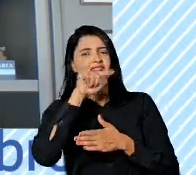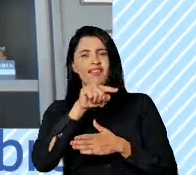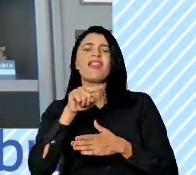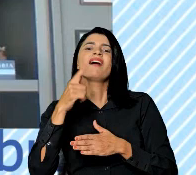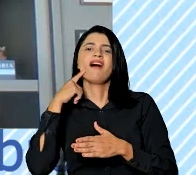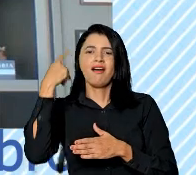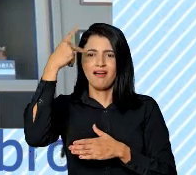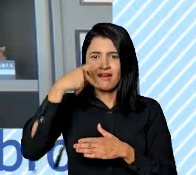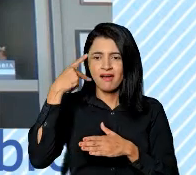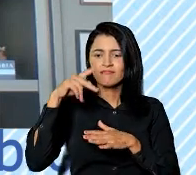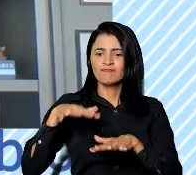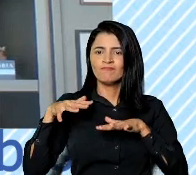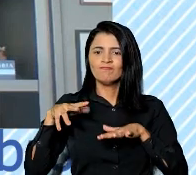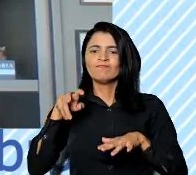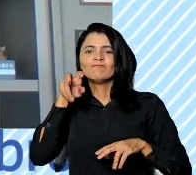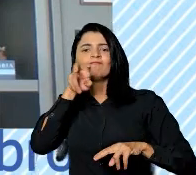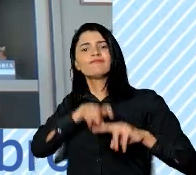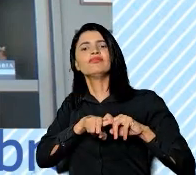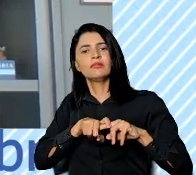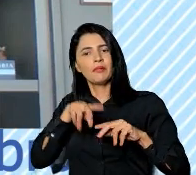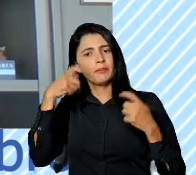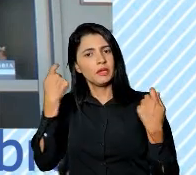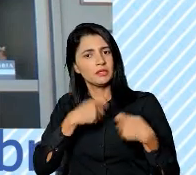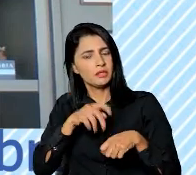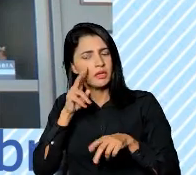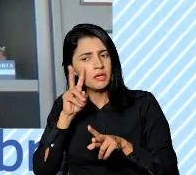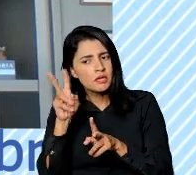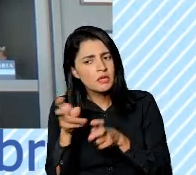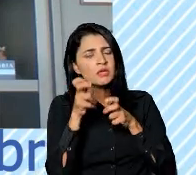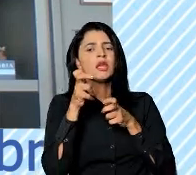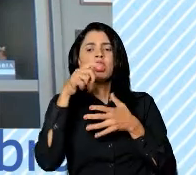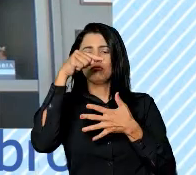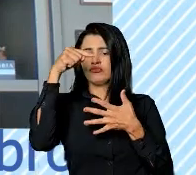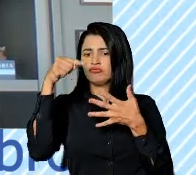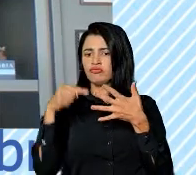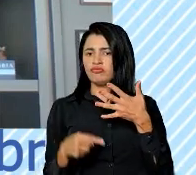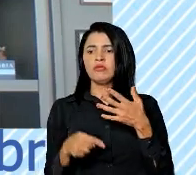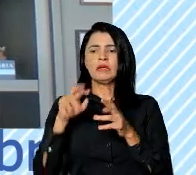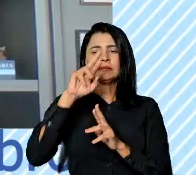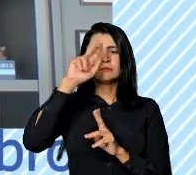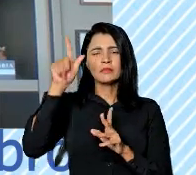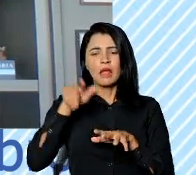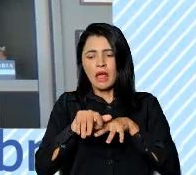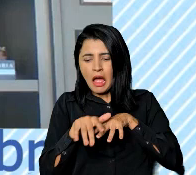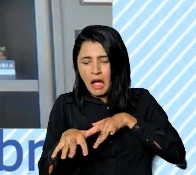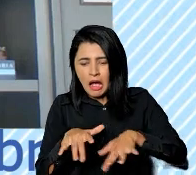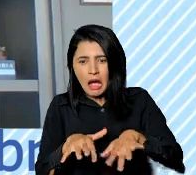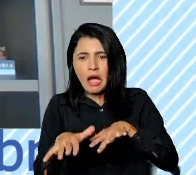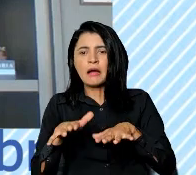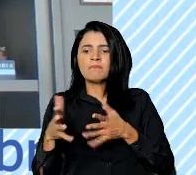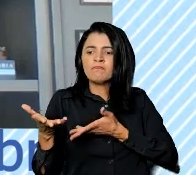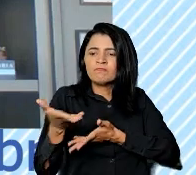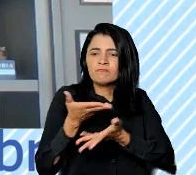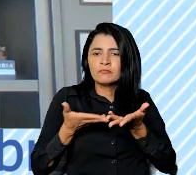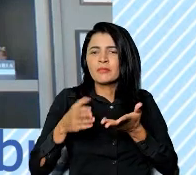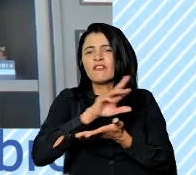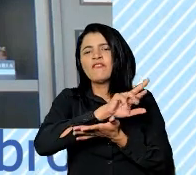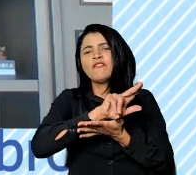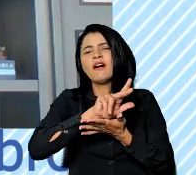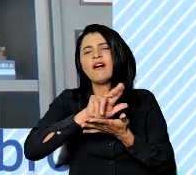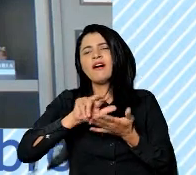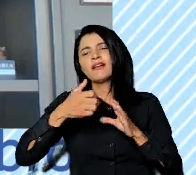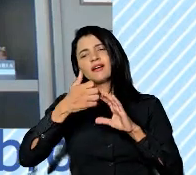é preciso levar em consideração todas as especificidades, as ramificações e a interseccionalidade